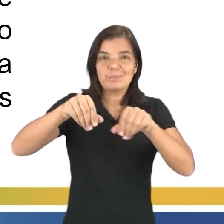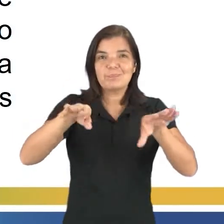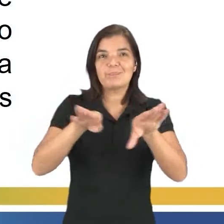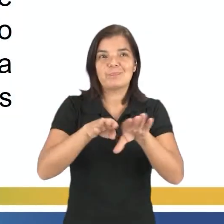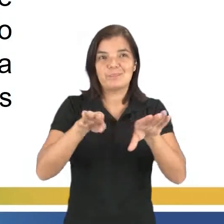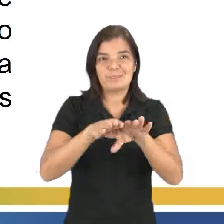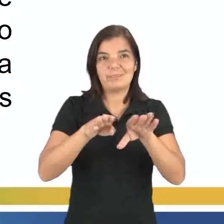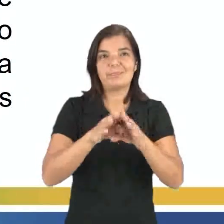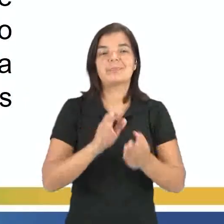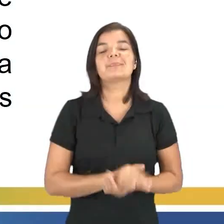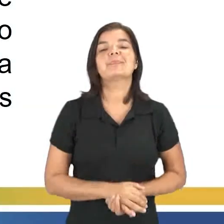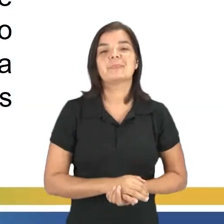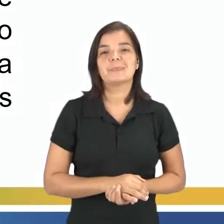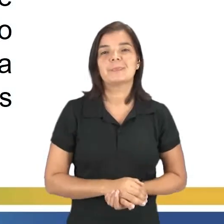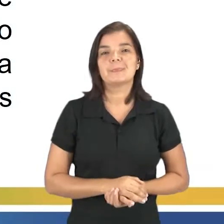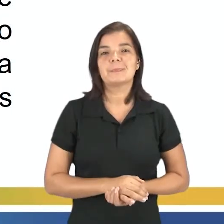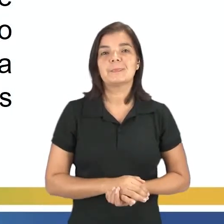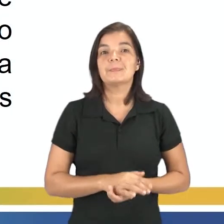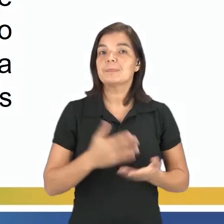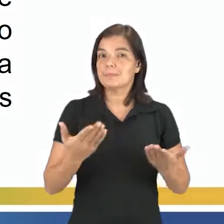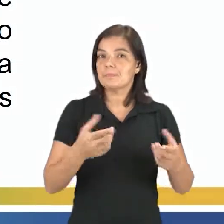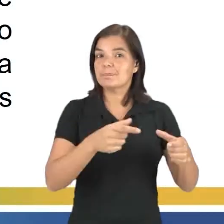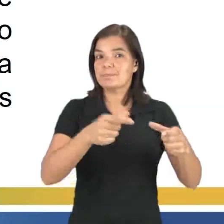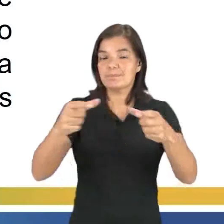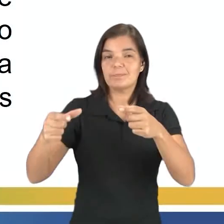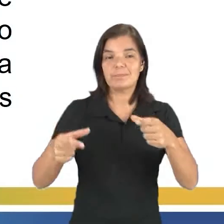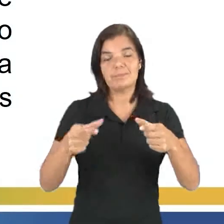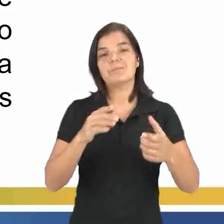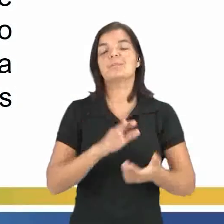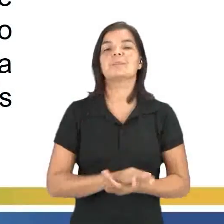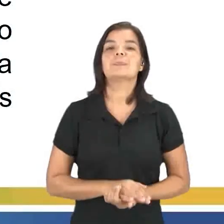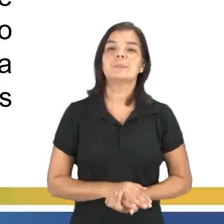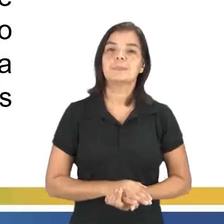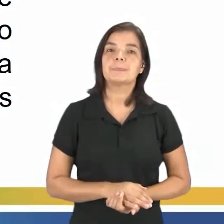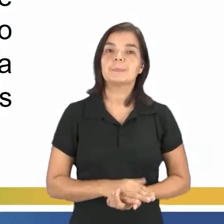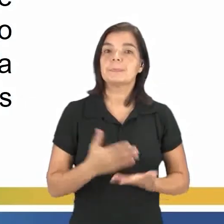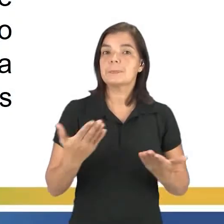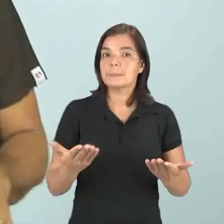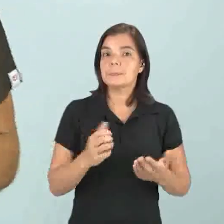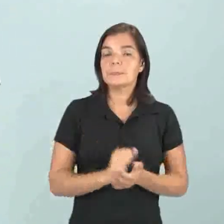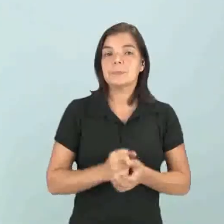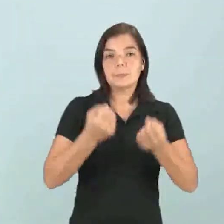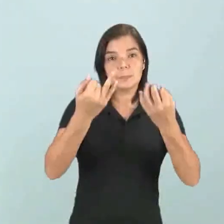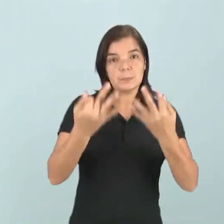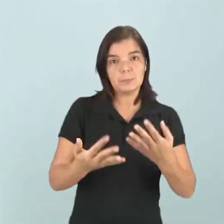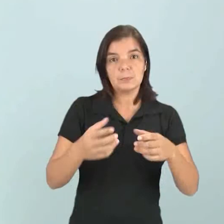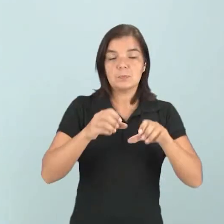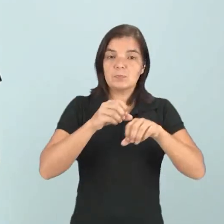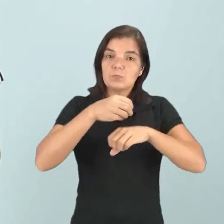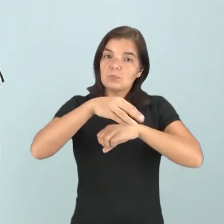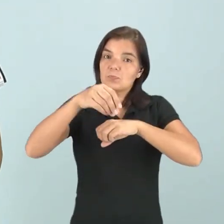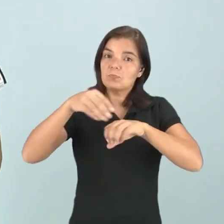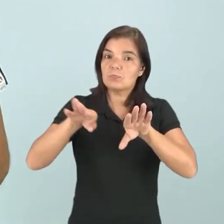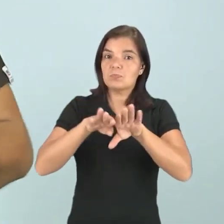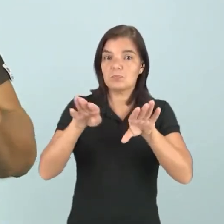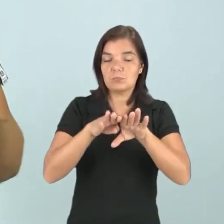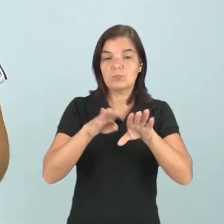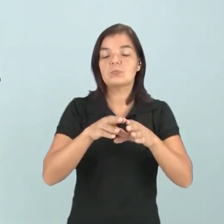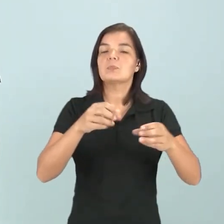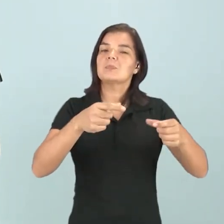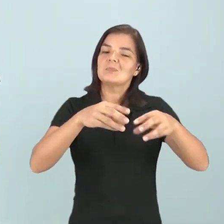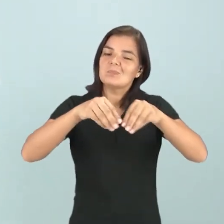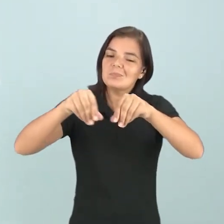latifúndios, né, difundir os latifundiários pelas demais regiões do território nacional. Então, quando eu falo dessa difusão de latifundiários, é